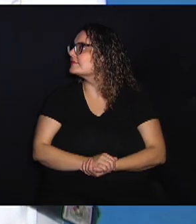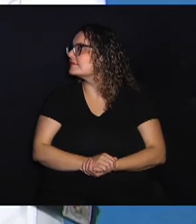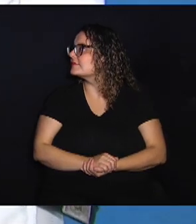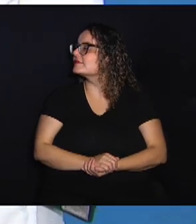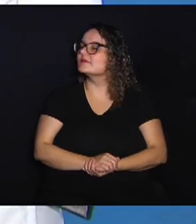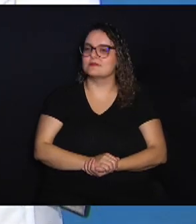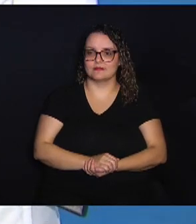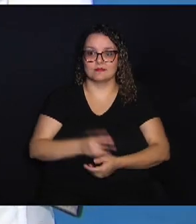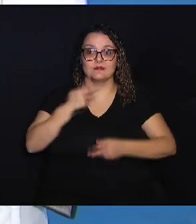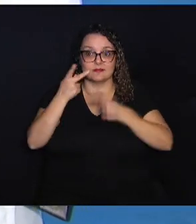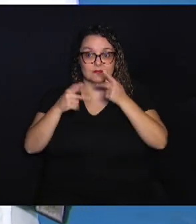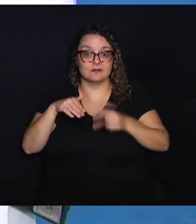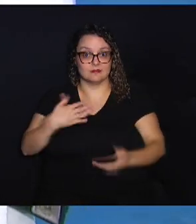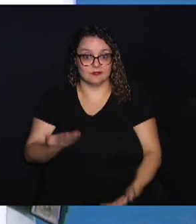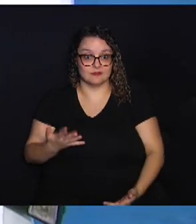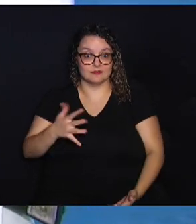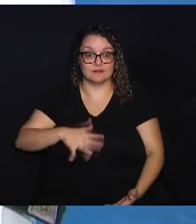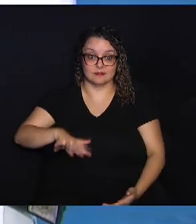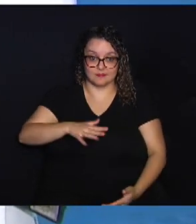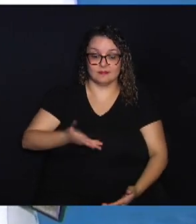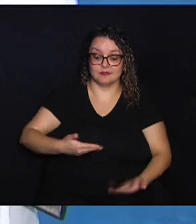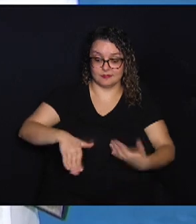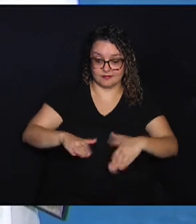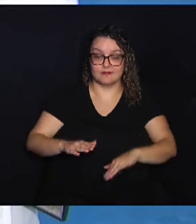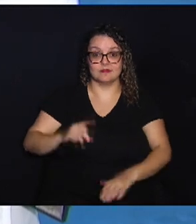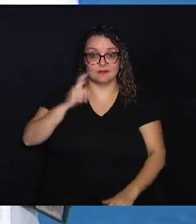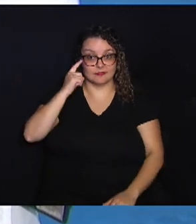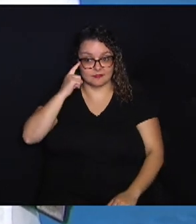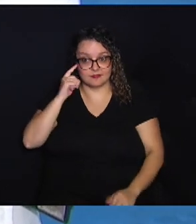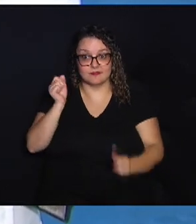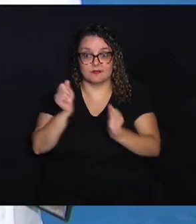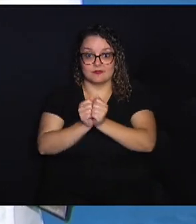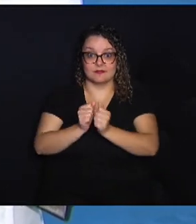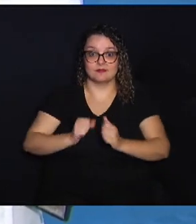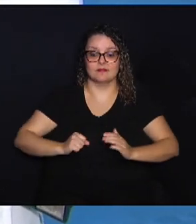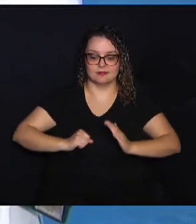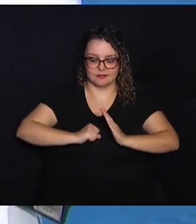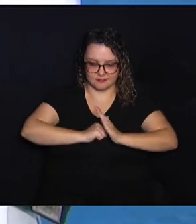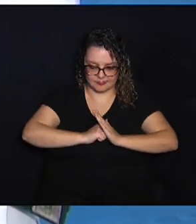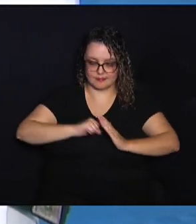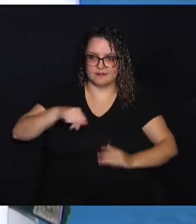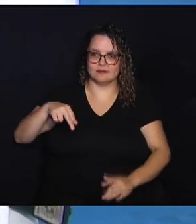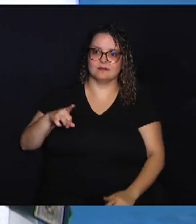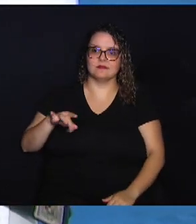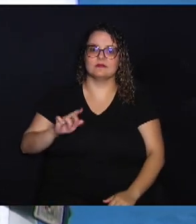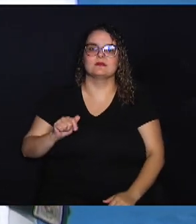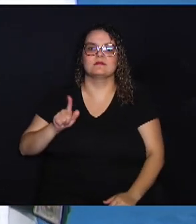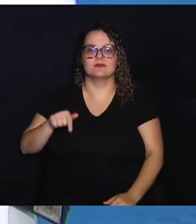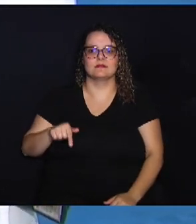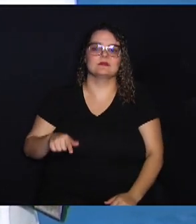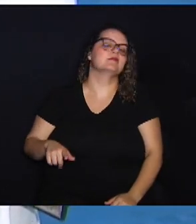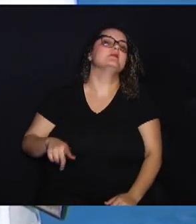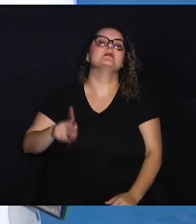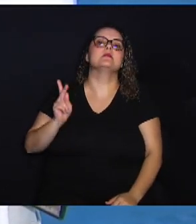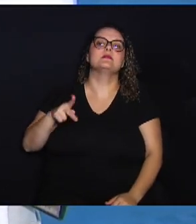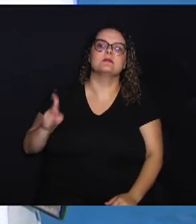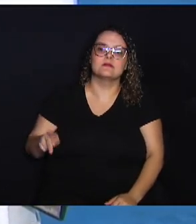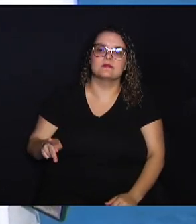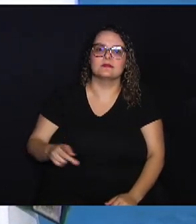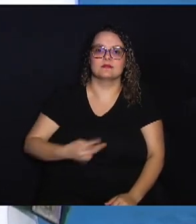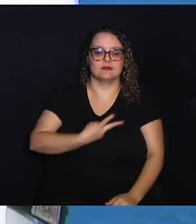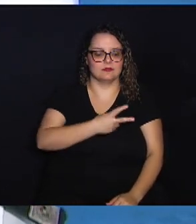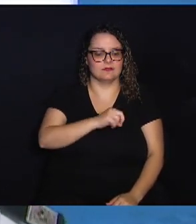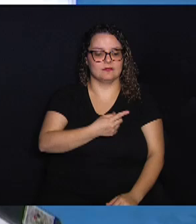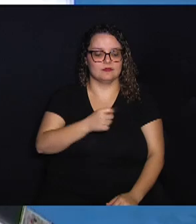E para falar mais sobre essa arte marcial japonesa, eu estou aqui com a Sensei Nádia, ela é que é professora de judô desde